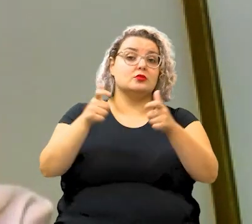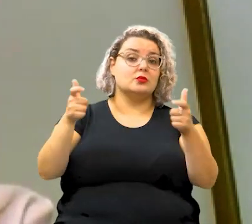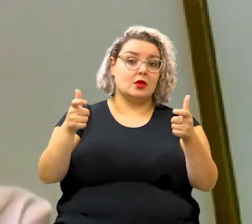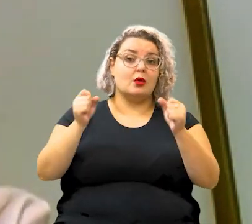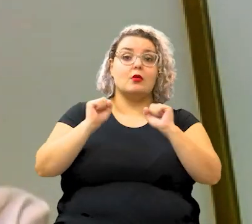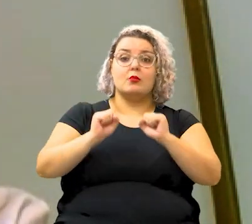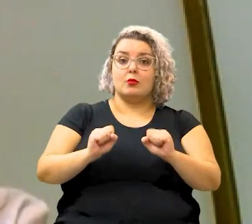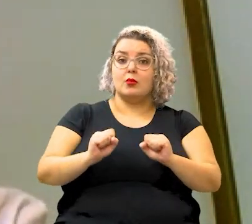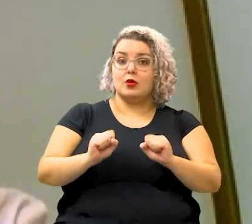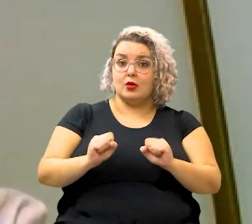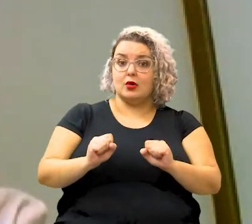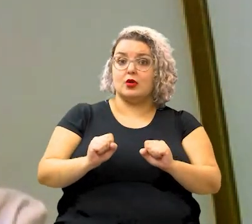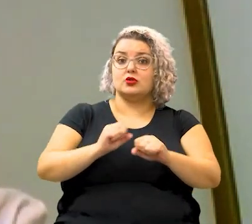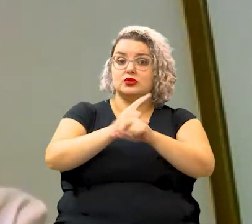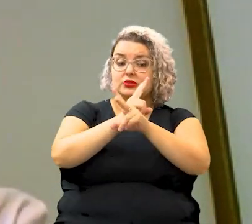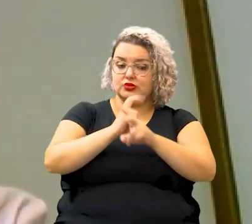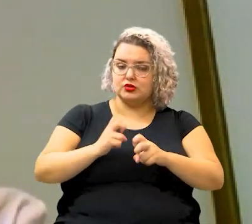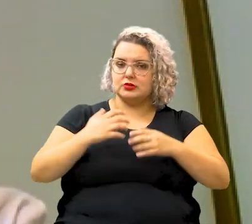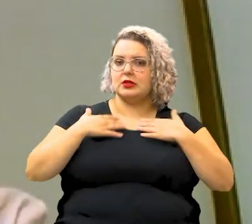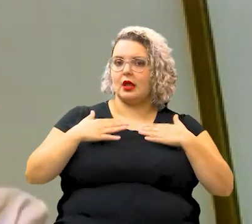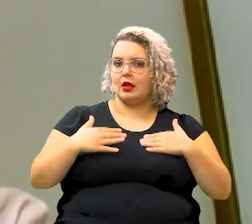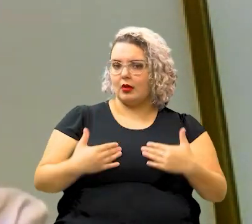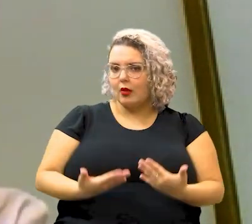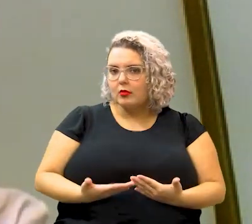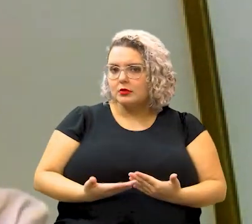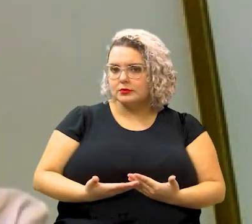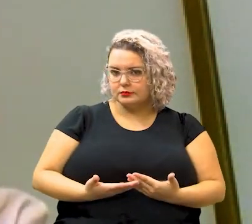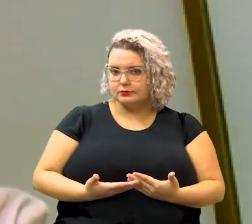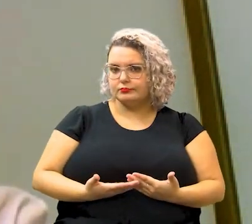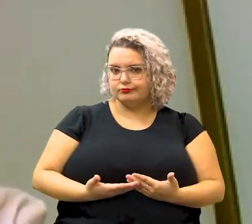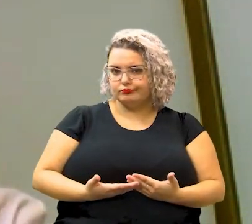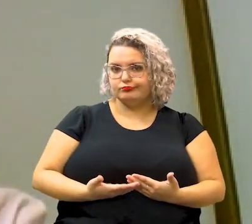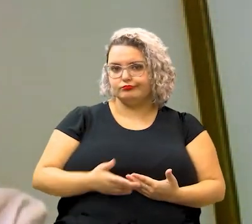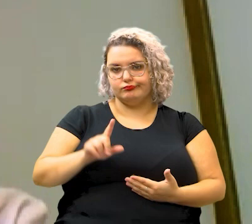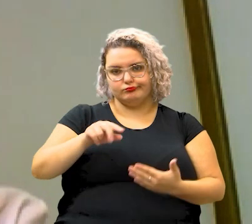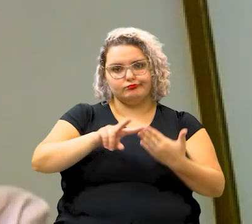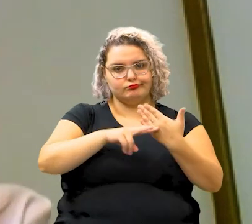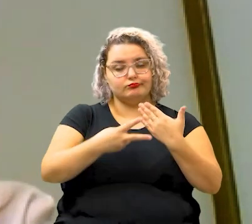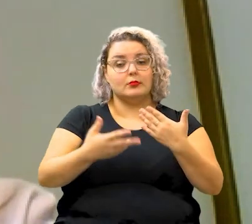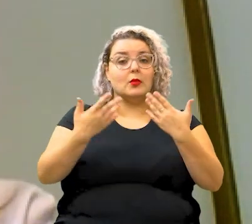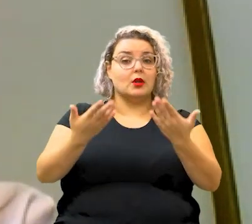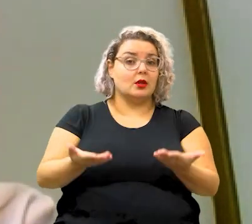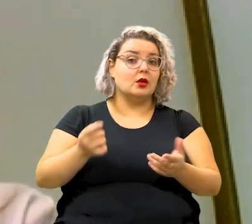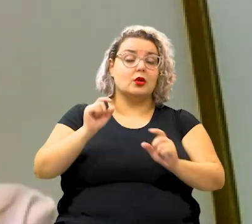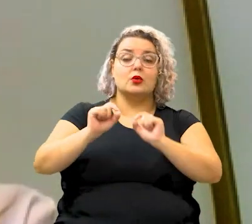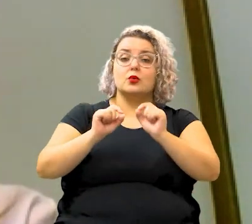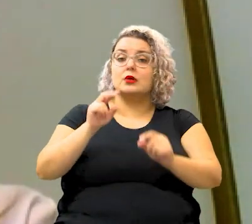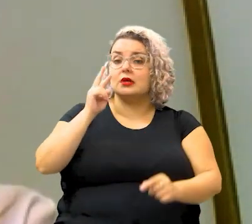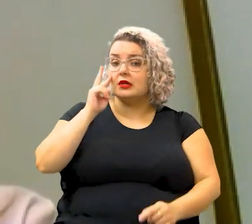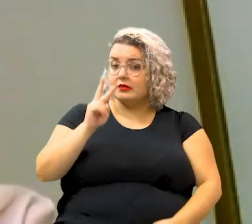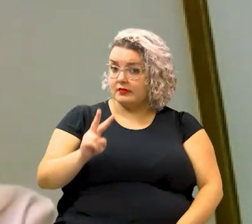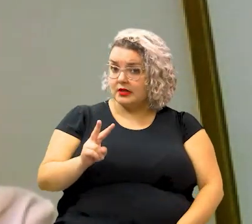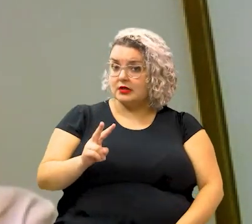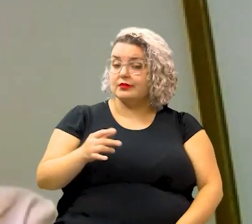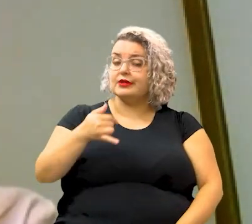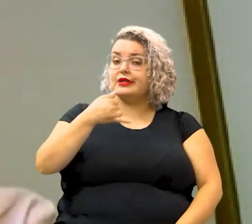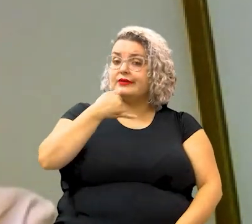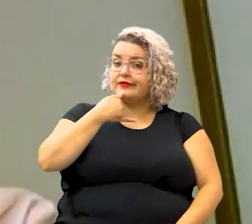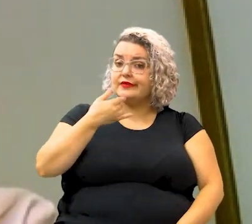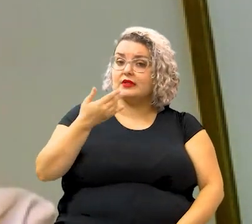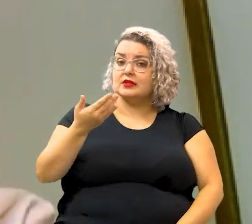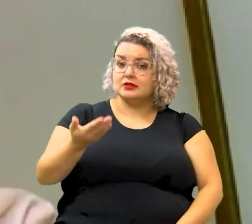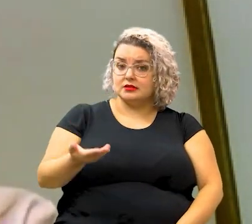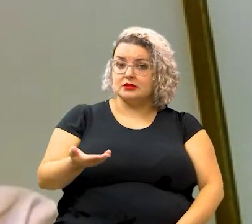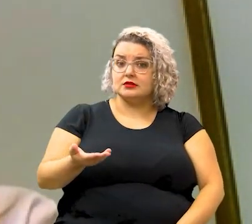muito altas, ela pode levar à intoxicação, né? Com sérias repercussões. E o que a gente vê, às vezes,